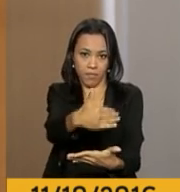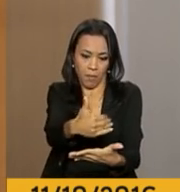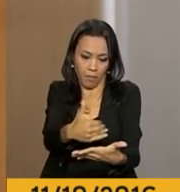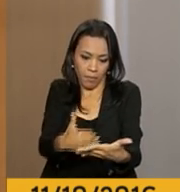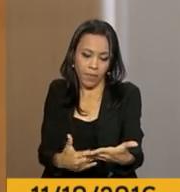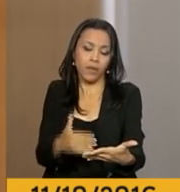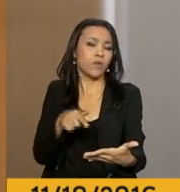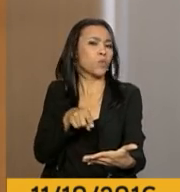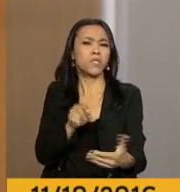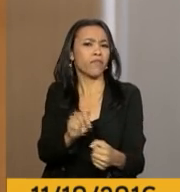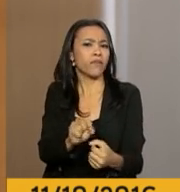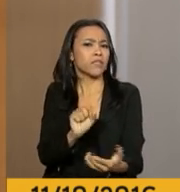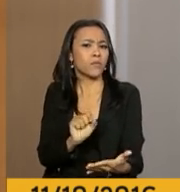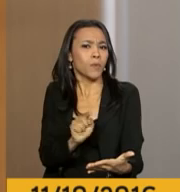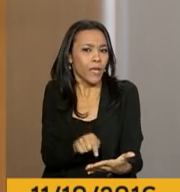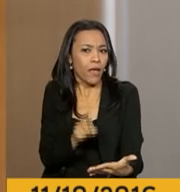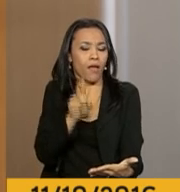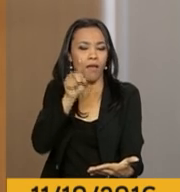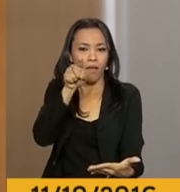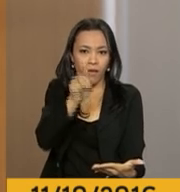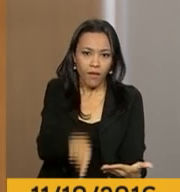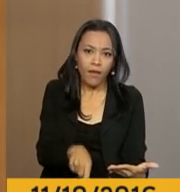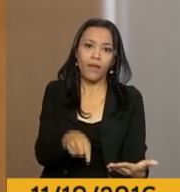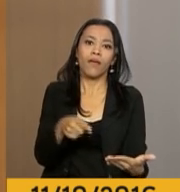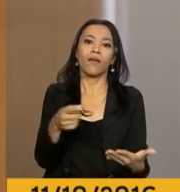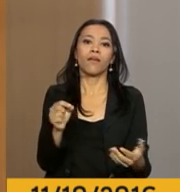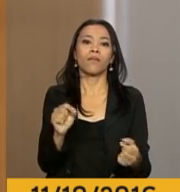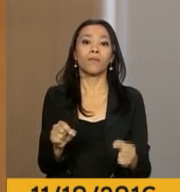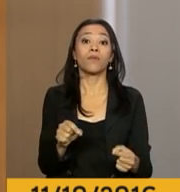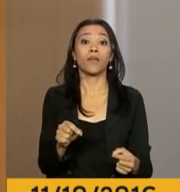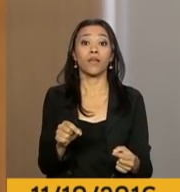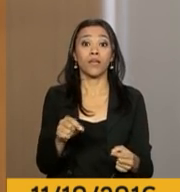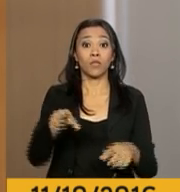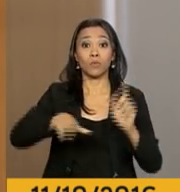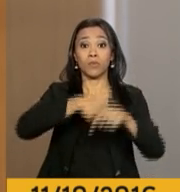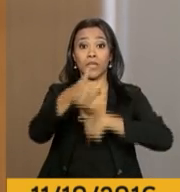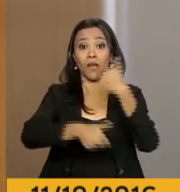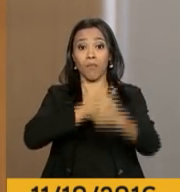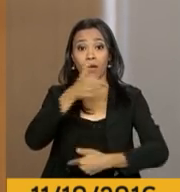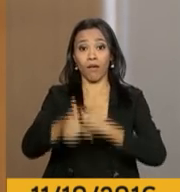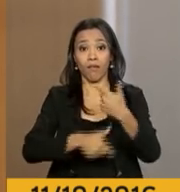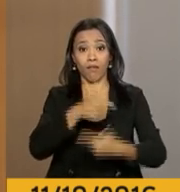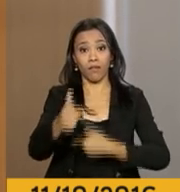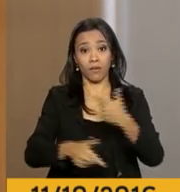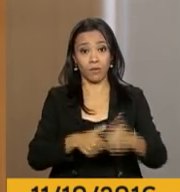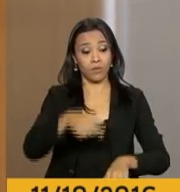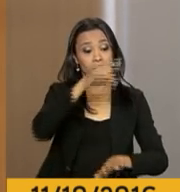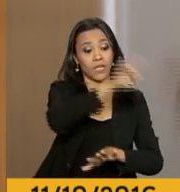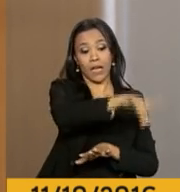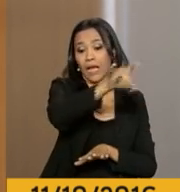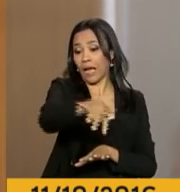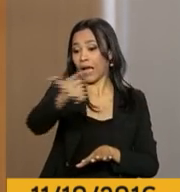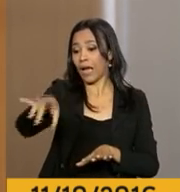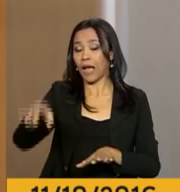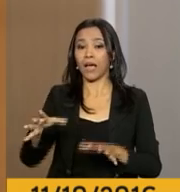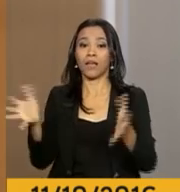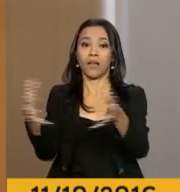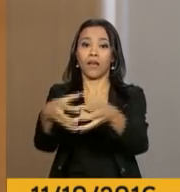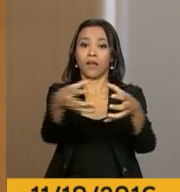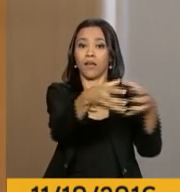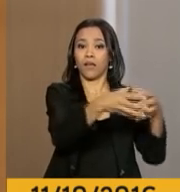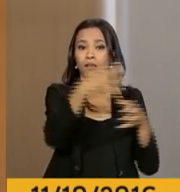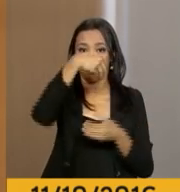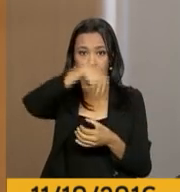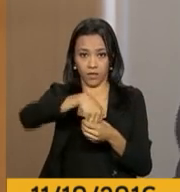o que está se fazendo é precisamente uma conjugação do trabalho de todos os órgãos do Poder o Júlio Lopes